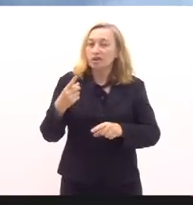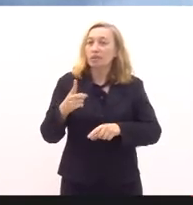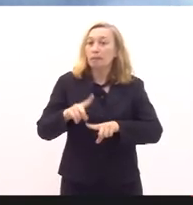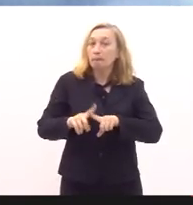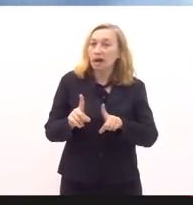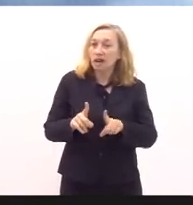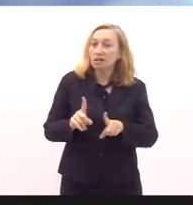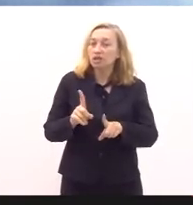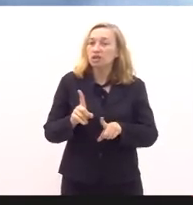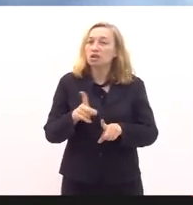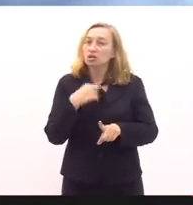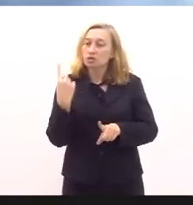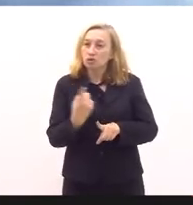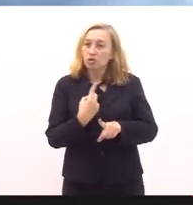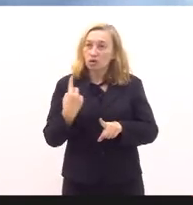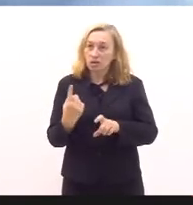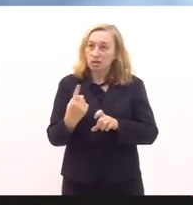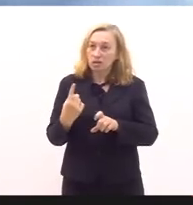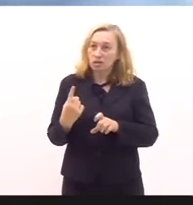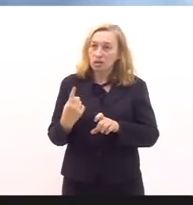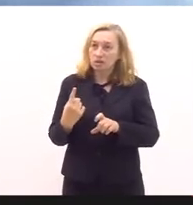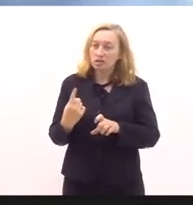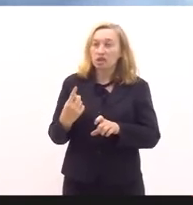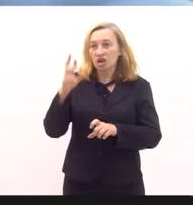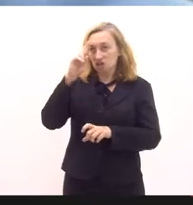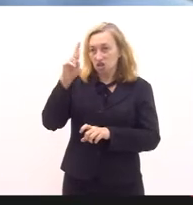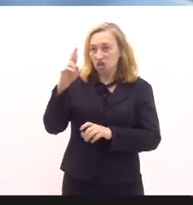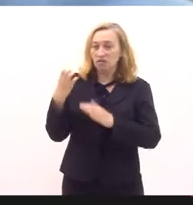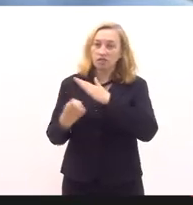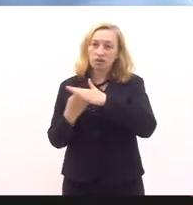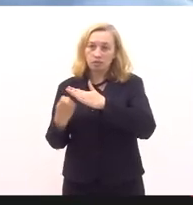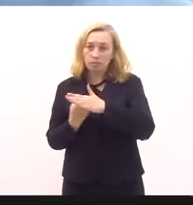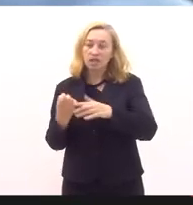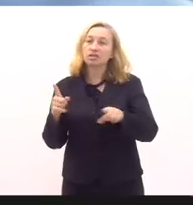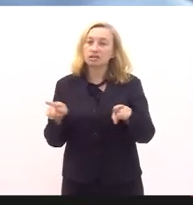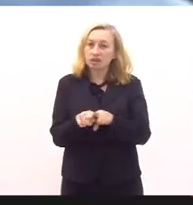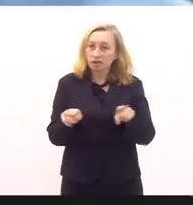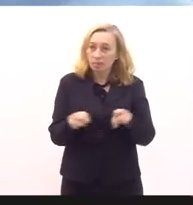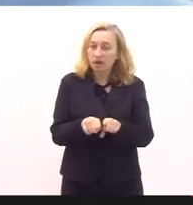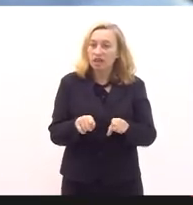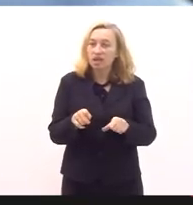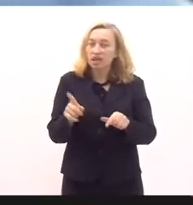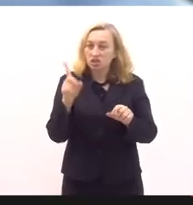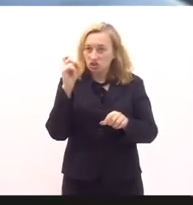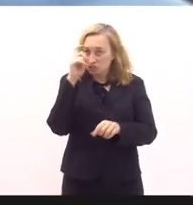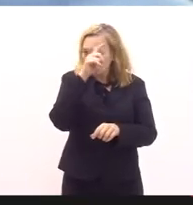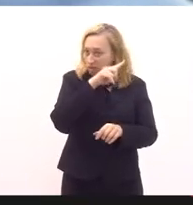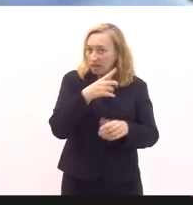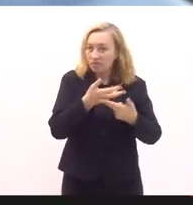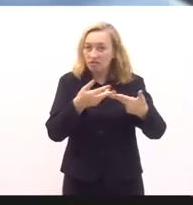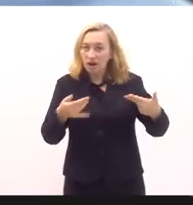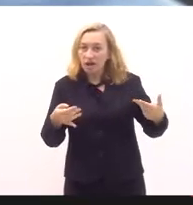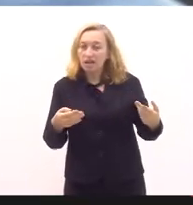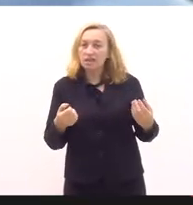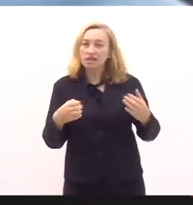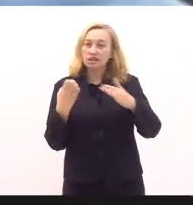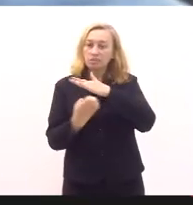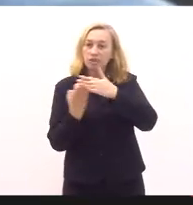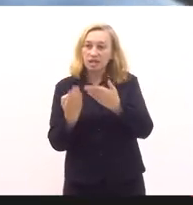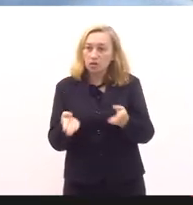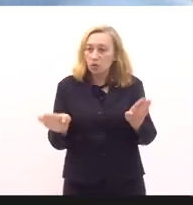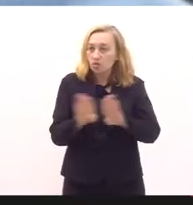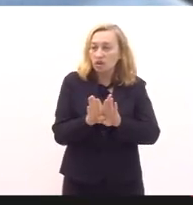nós, pequenos empresários, também estamos passando. Muitas nossas empresas fecharam, não vão mais